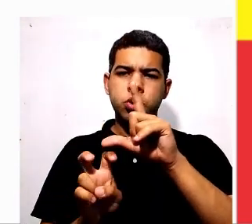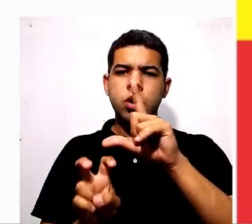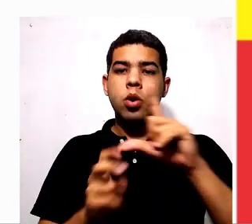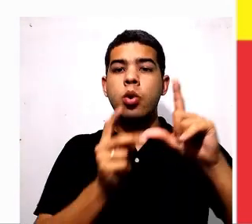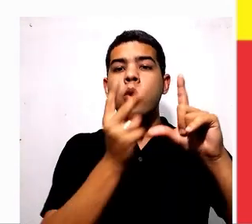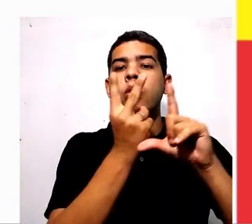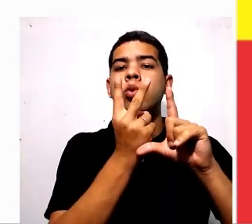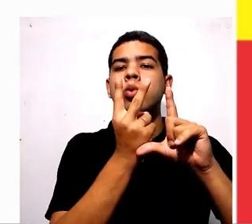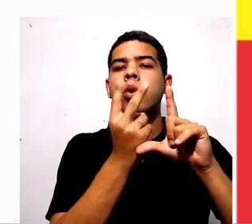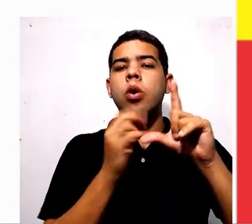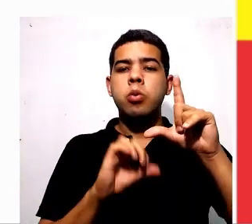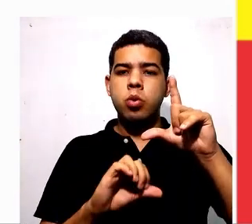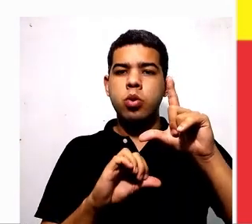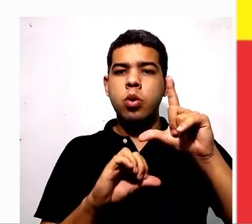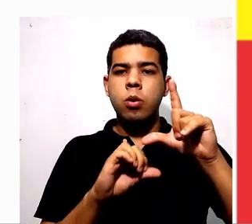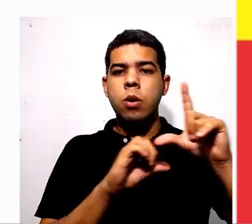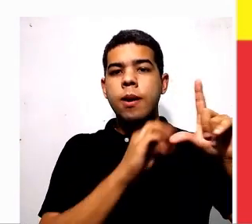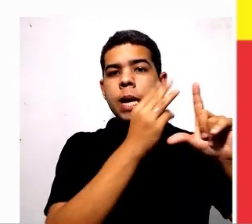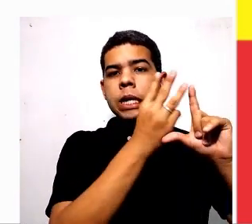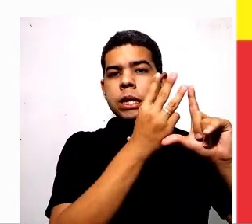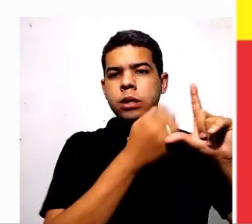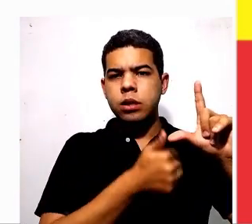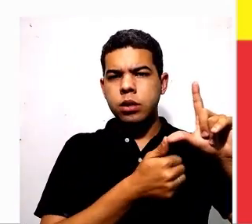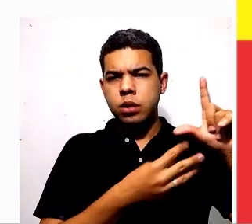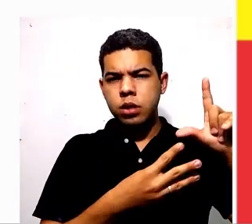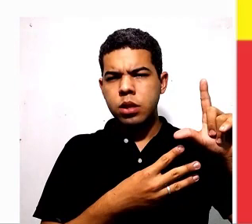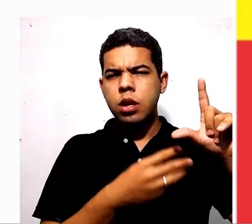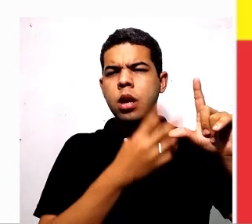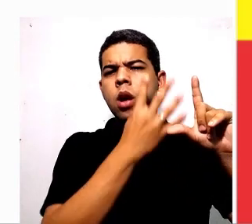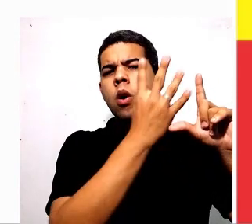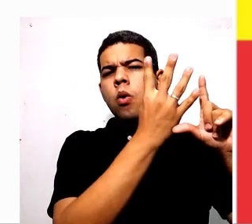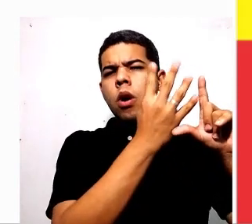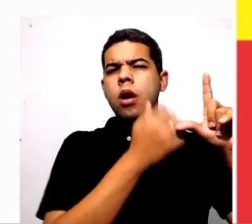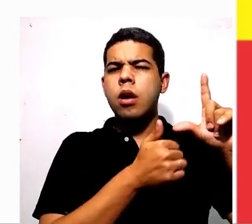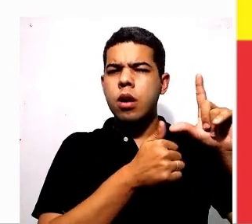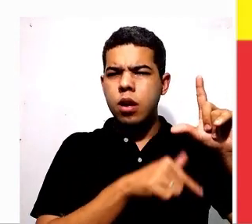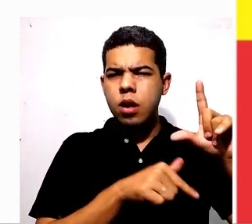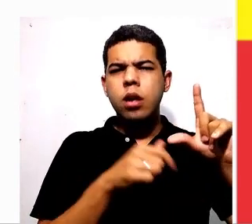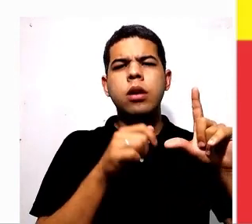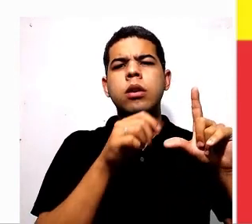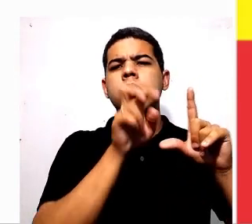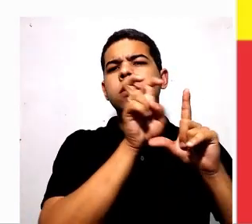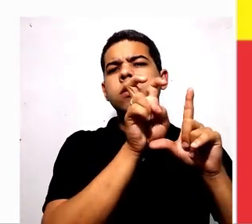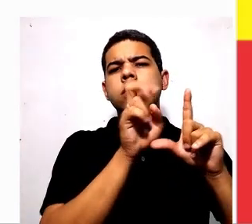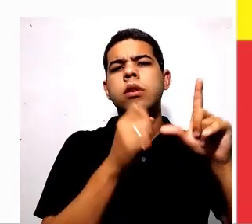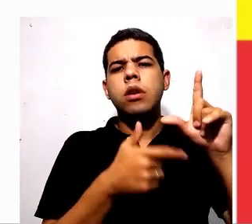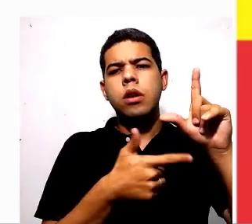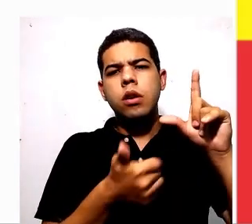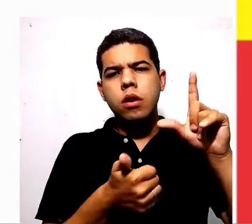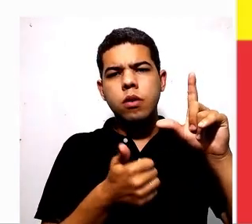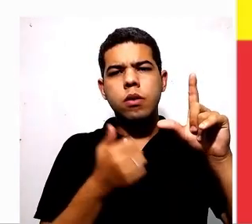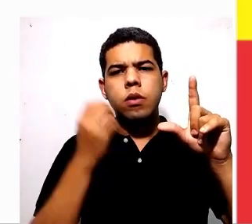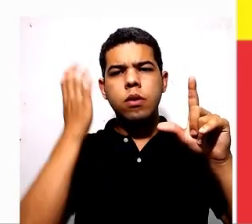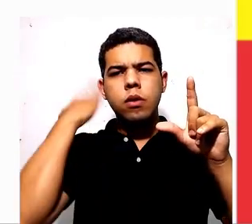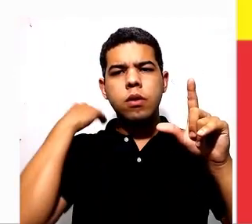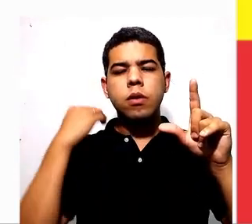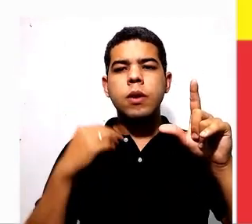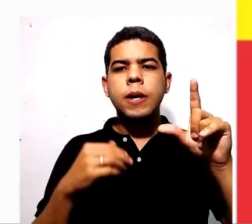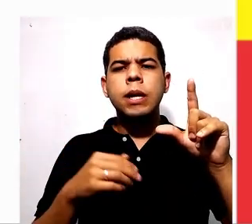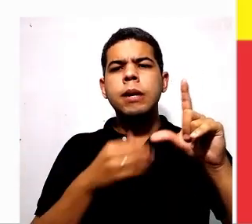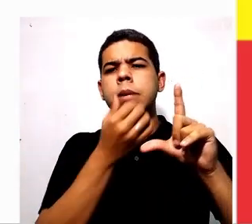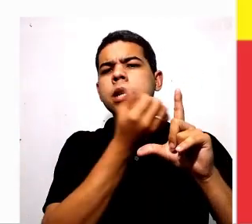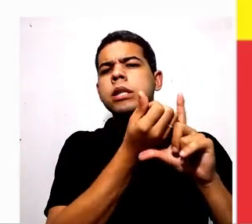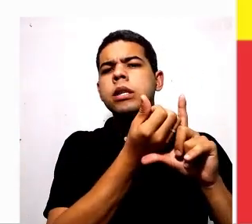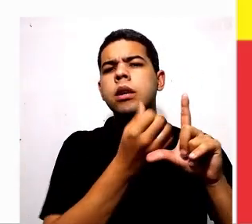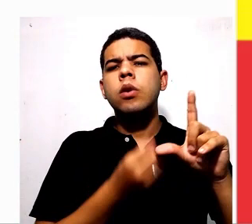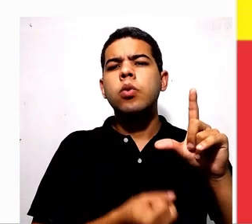figura 2, quantos pontinhos tem? 9. A 3, 13. A 4, 17. A 5 você vai ver que é 21. E